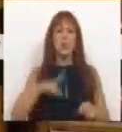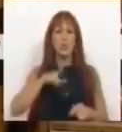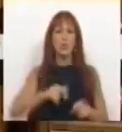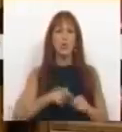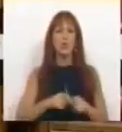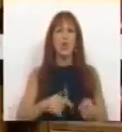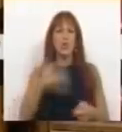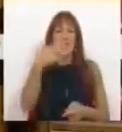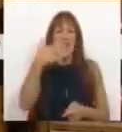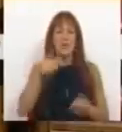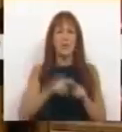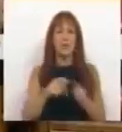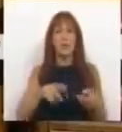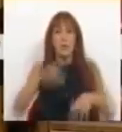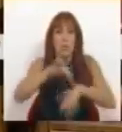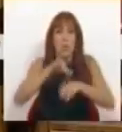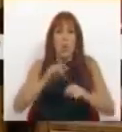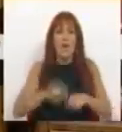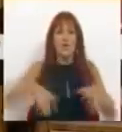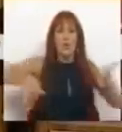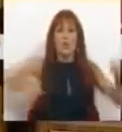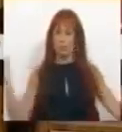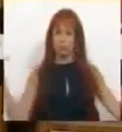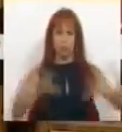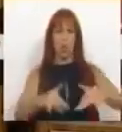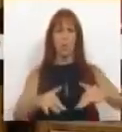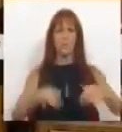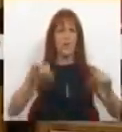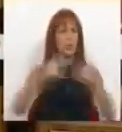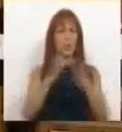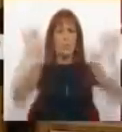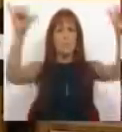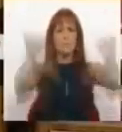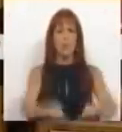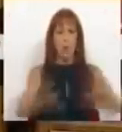as 7 pragas do Egito. E que tudo piorou.